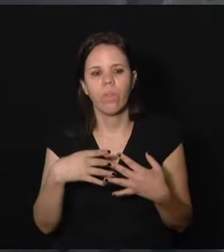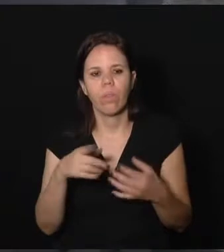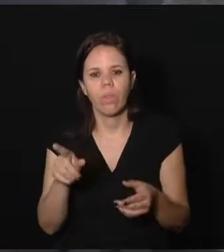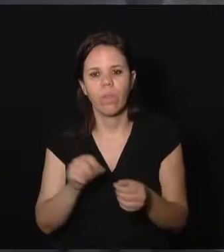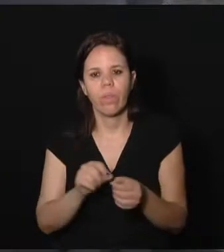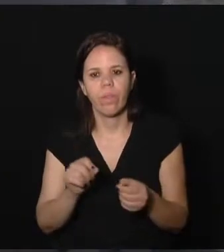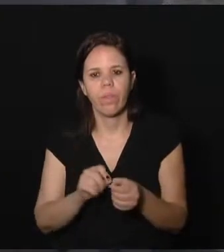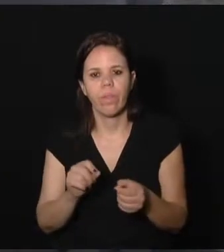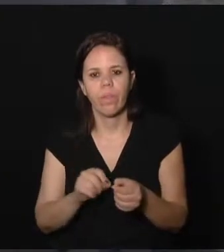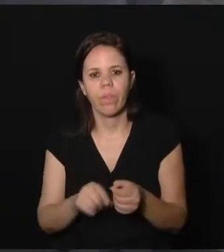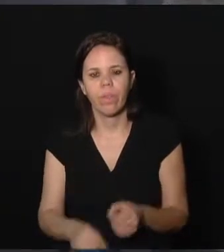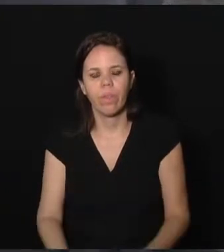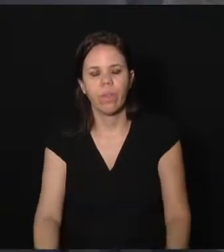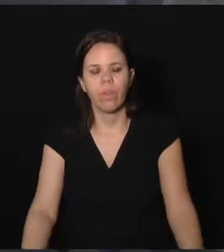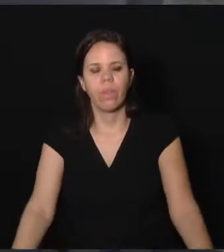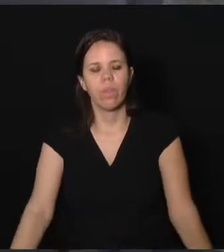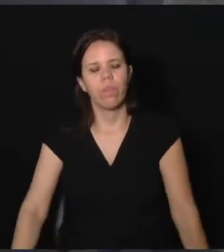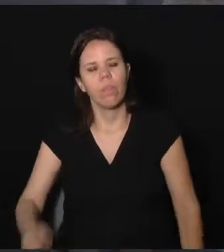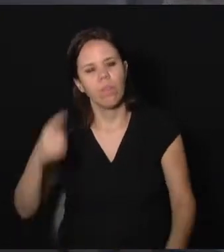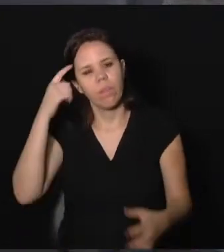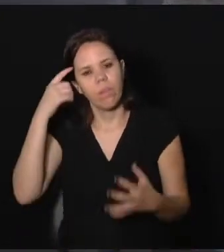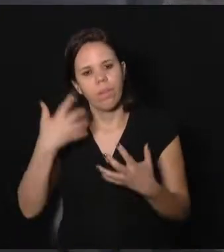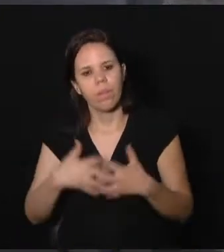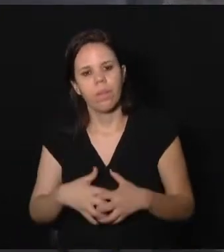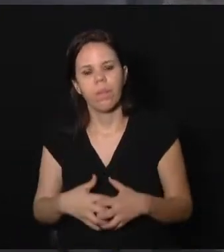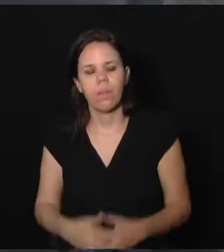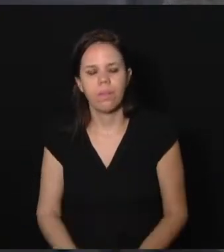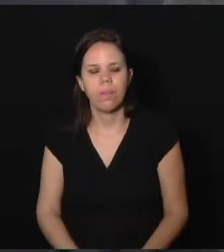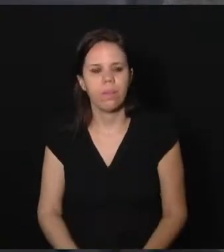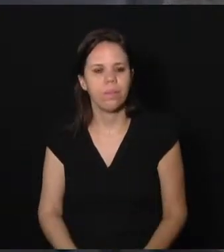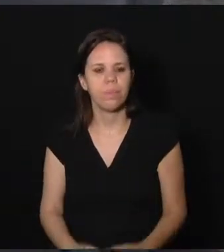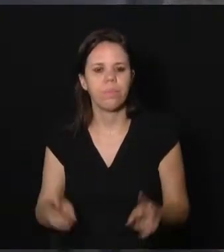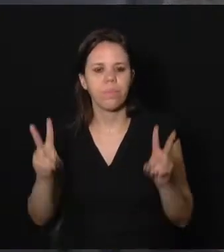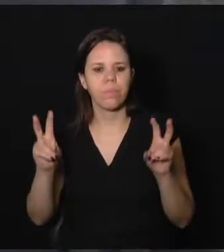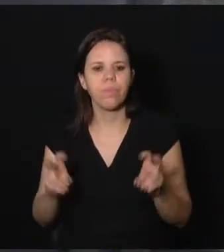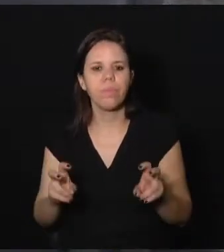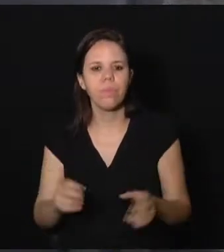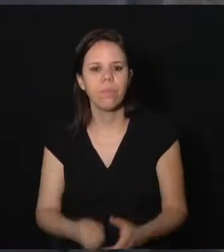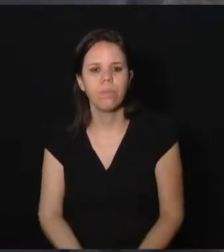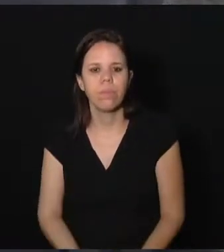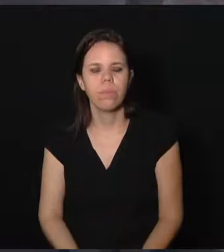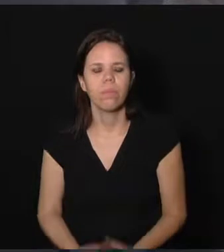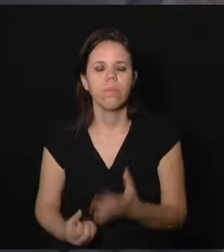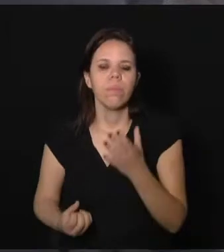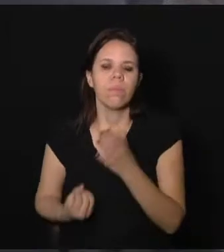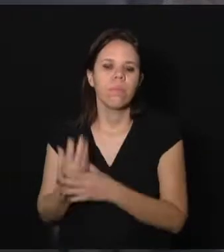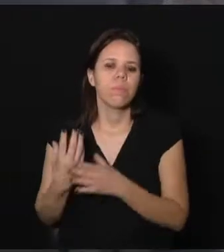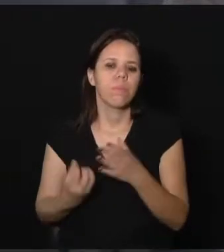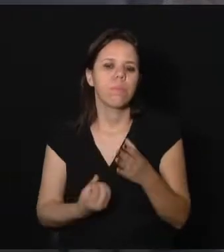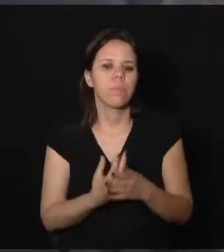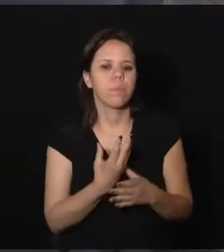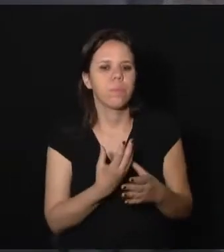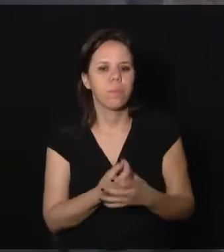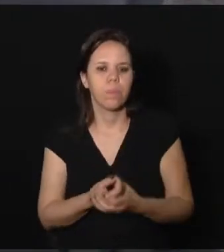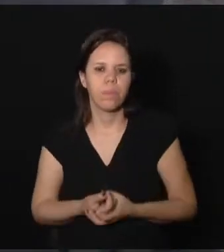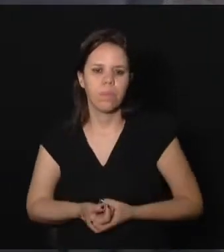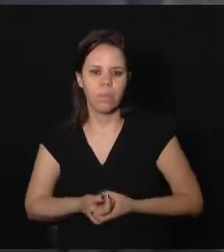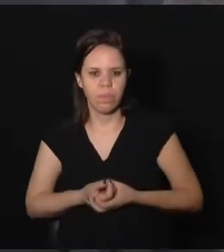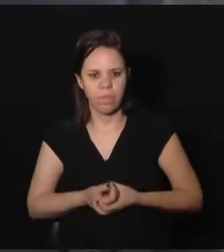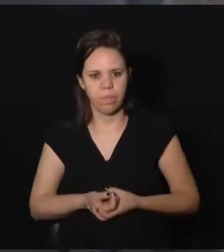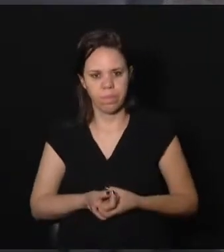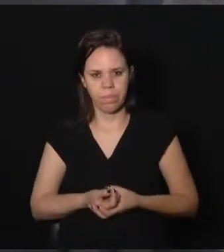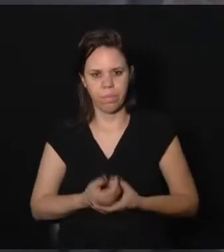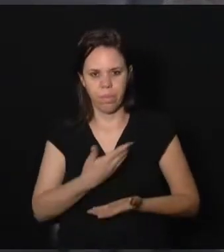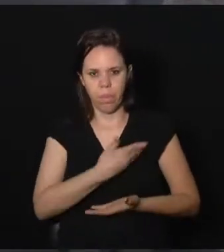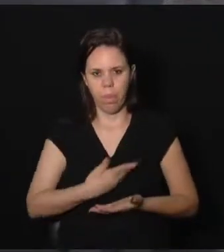uma reflexão com relação aos acontecimentos do